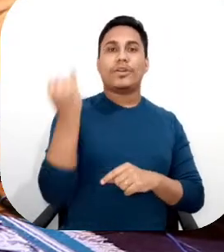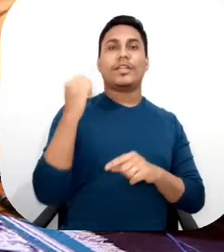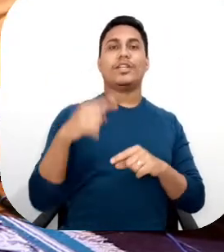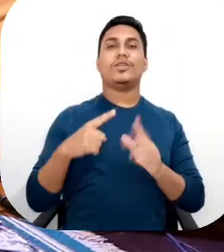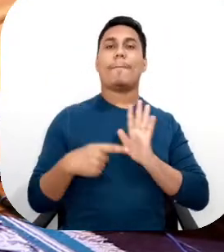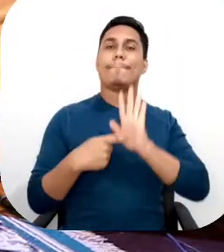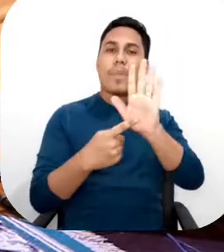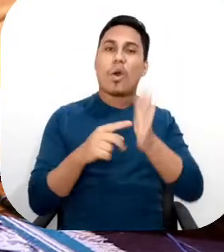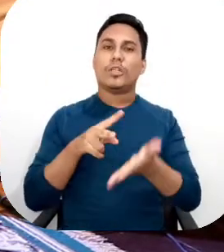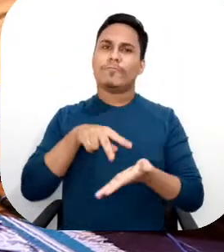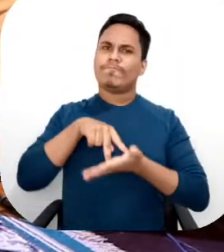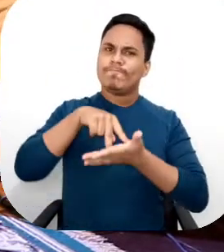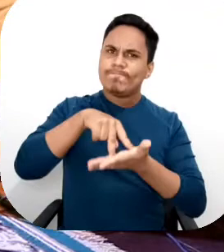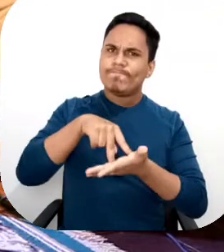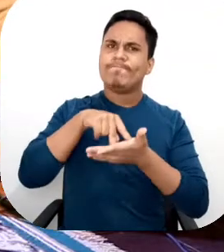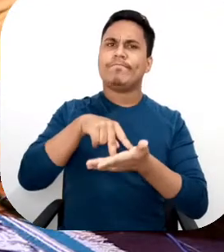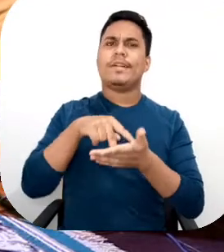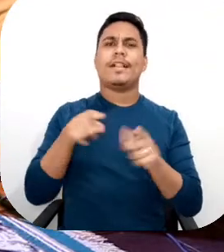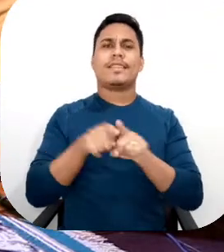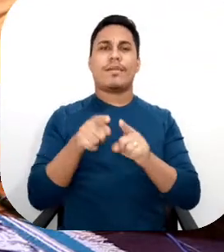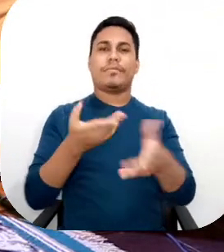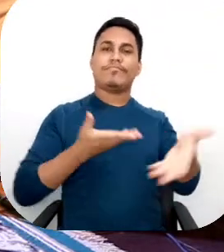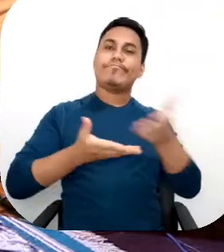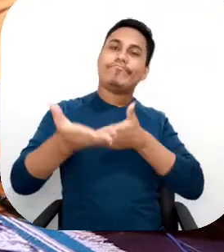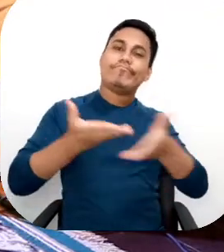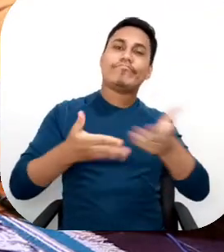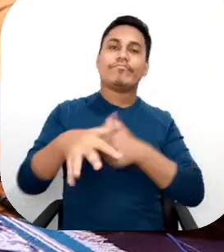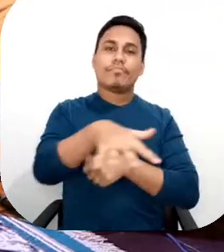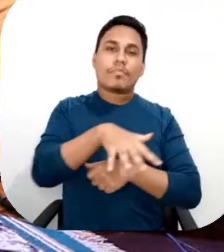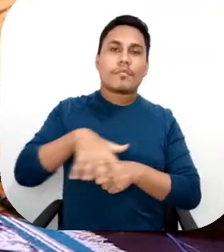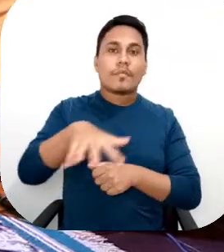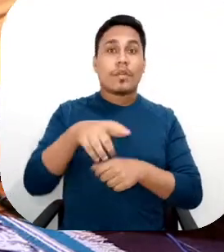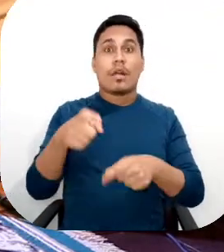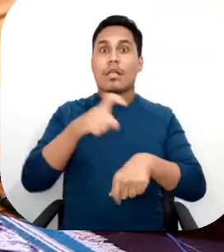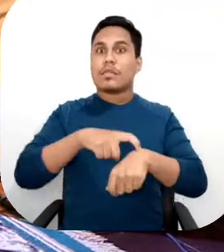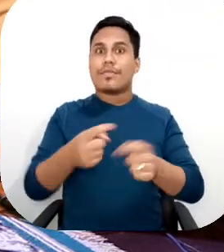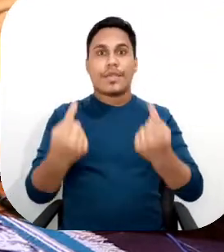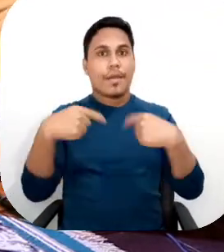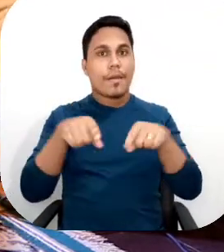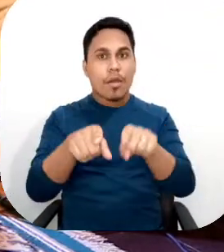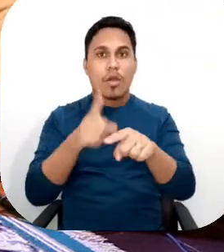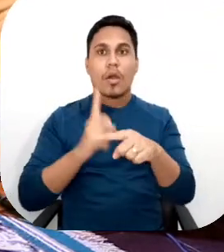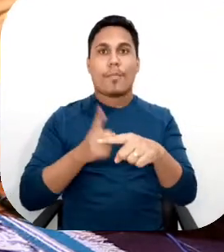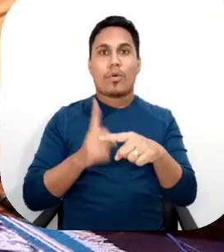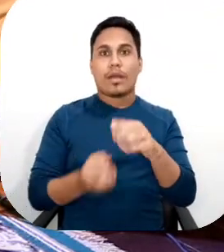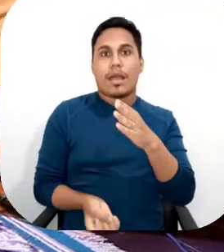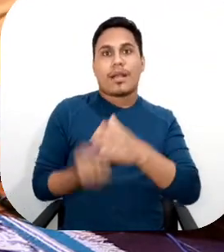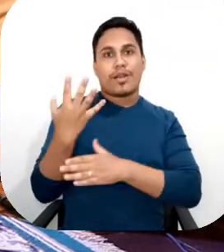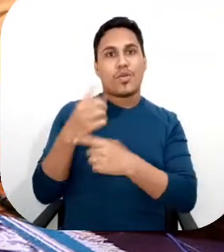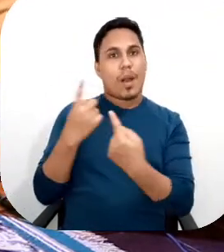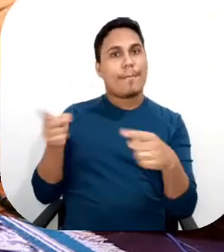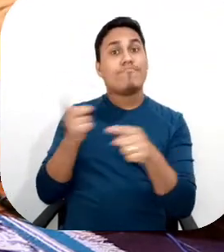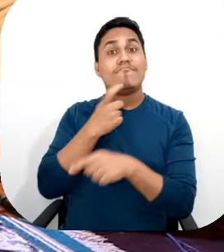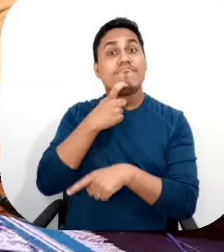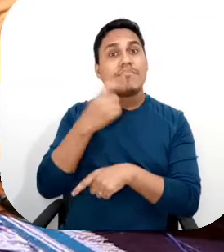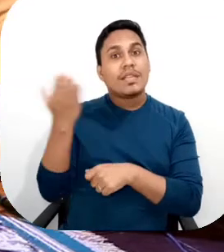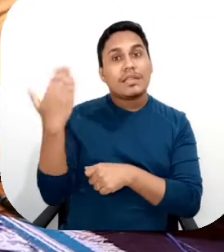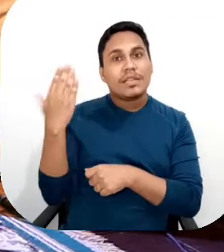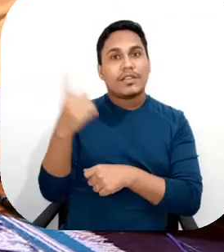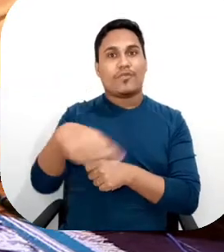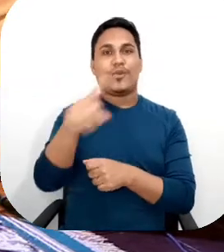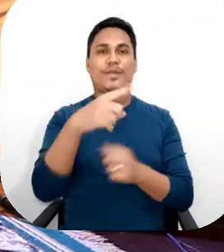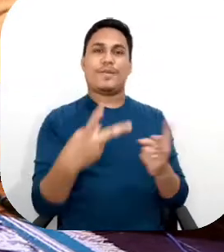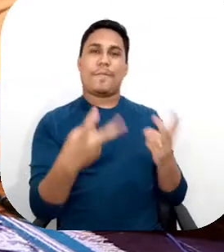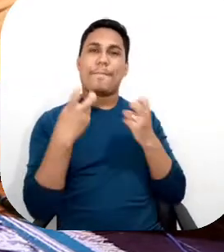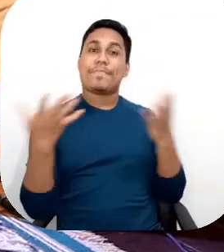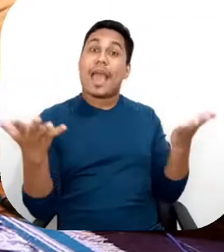registra, a gente consegue continuar dialogando com o público, né? E em tempo real, porque a gente acabou de produzir essas coisas, então vocês estão vendo o que a